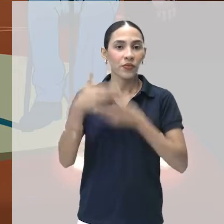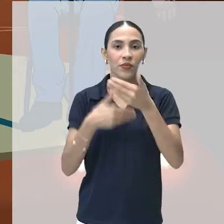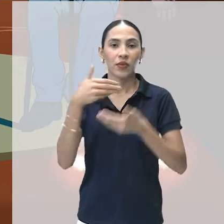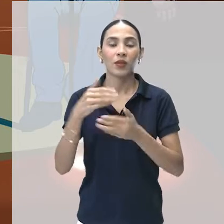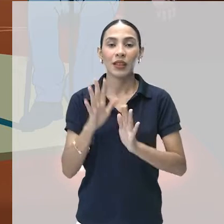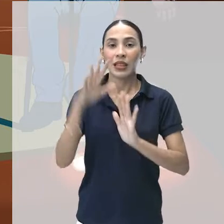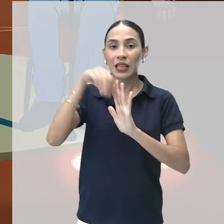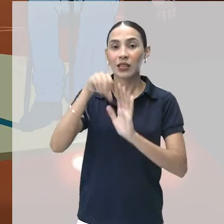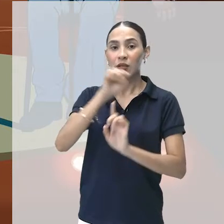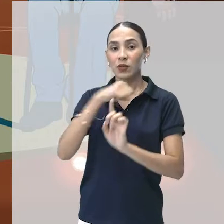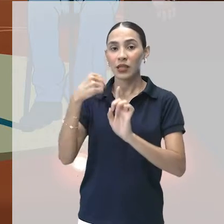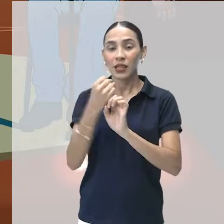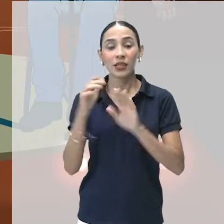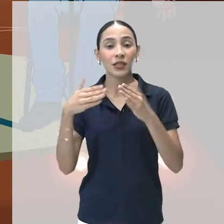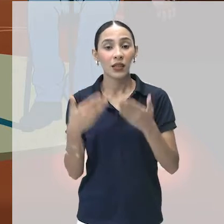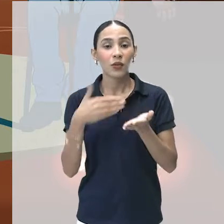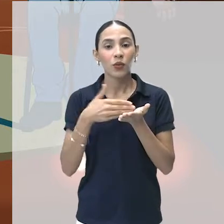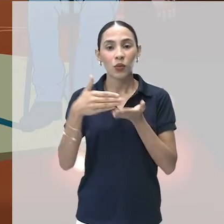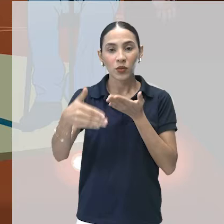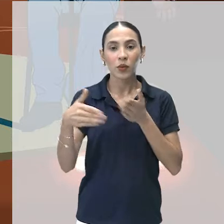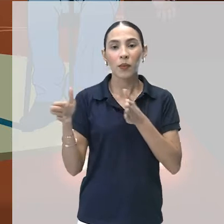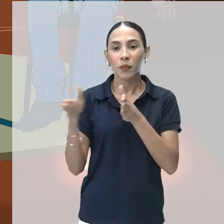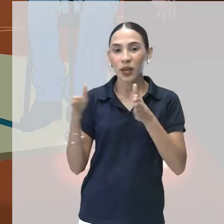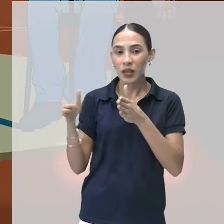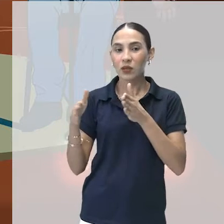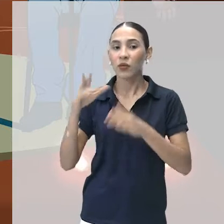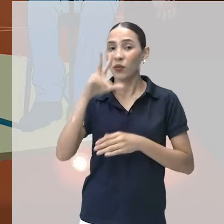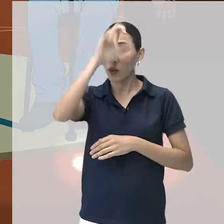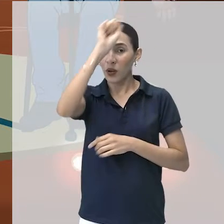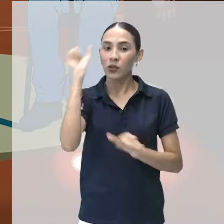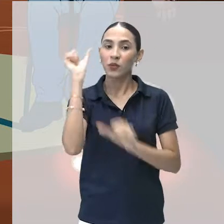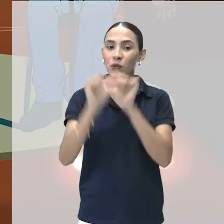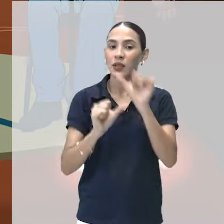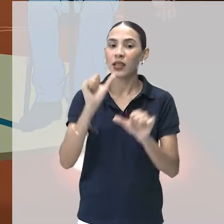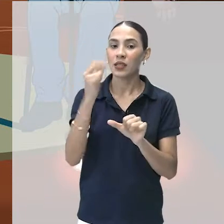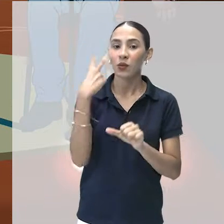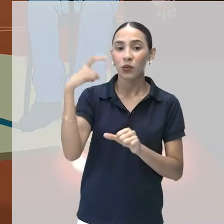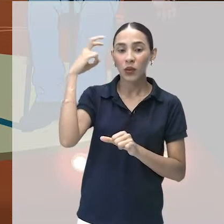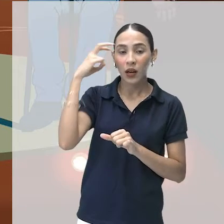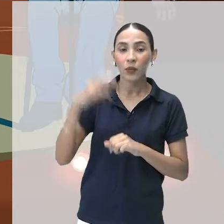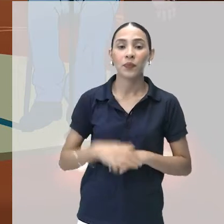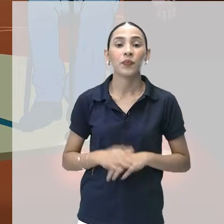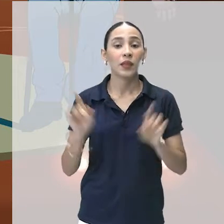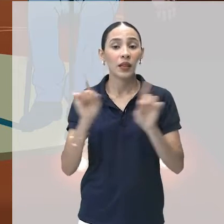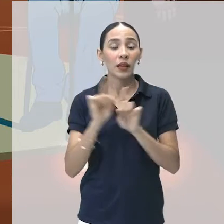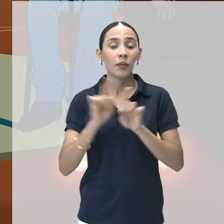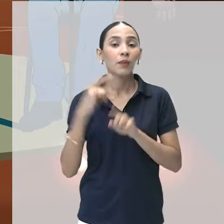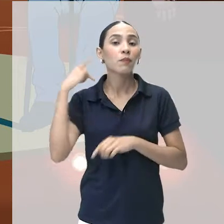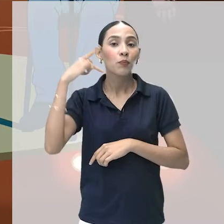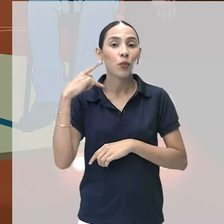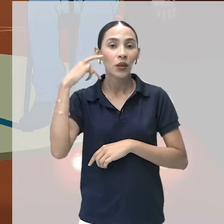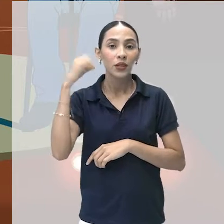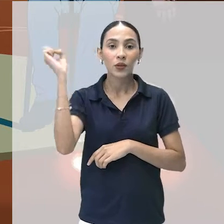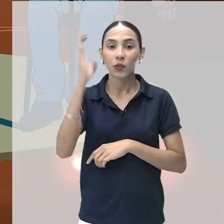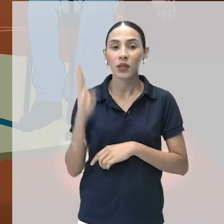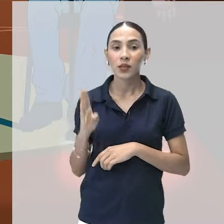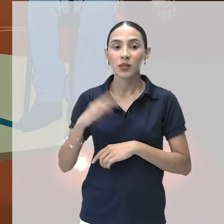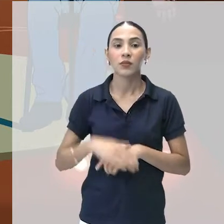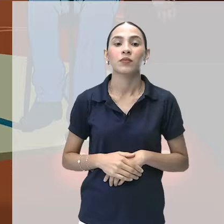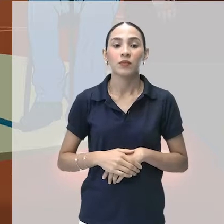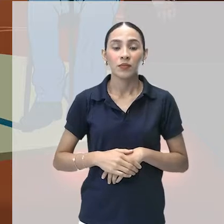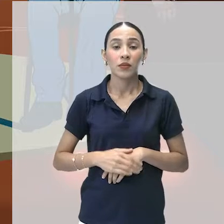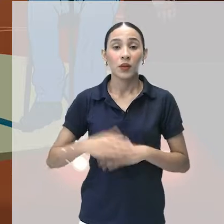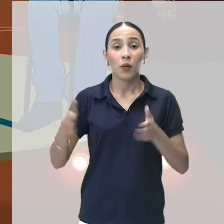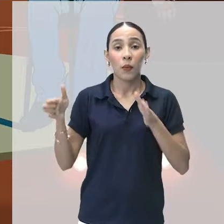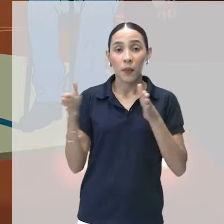na sociedade? Então, a Tropicália surgiu em um período de intensa transformação culturais e políticas no Brasil, em meio